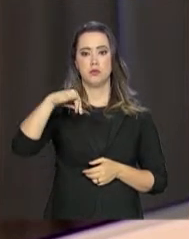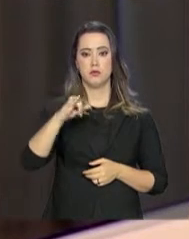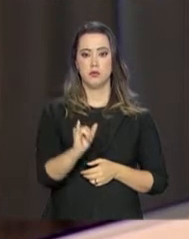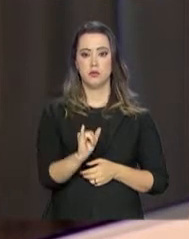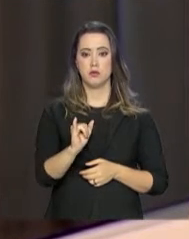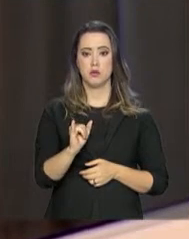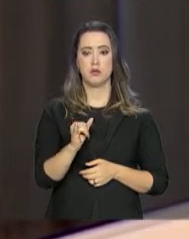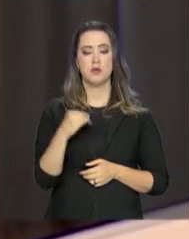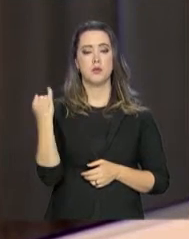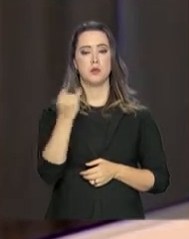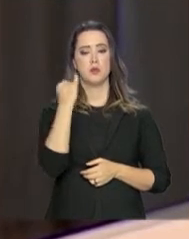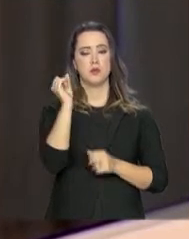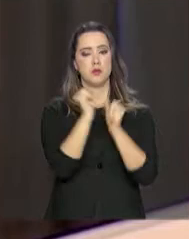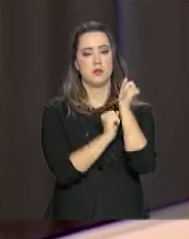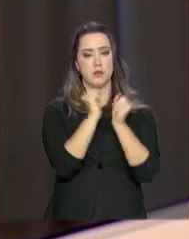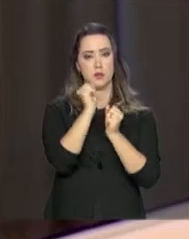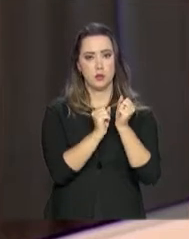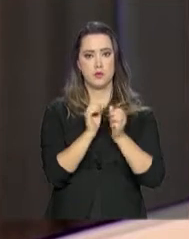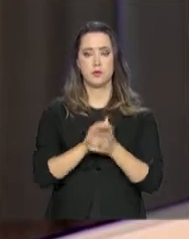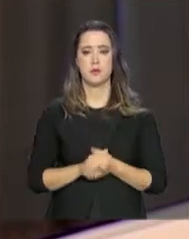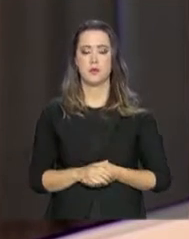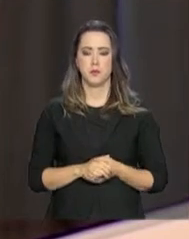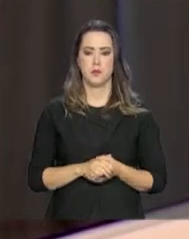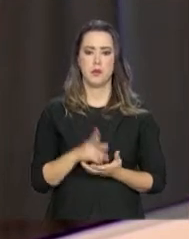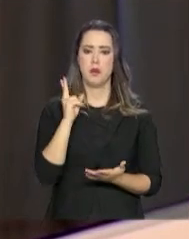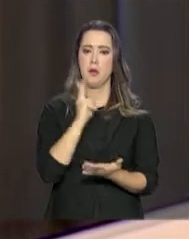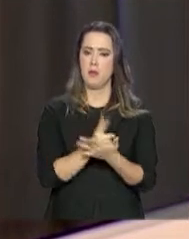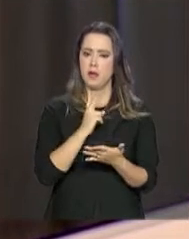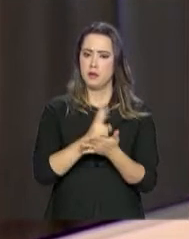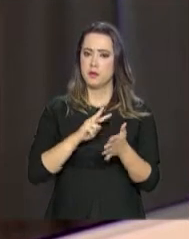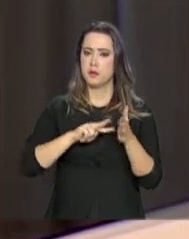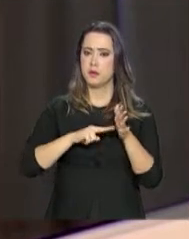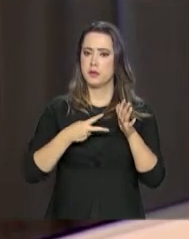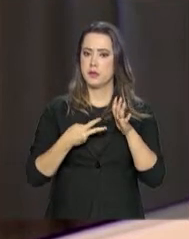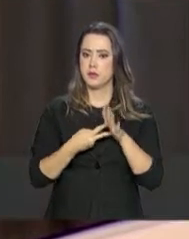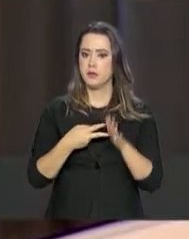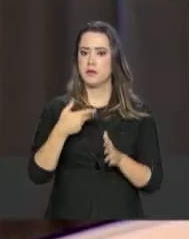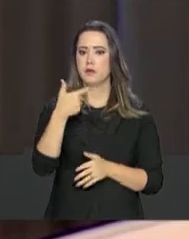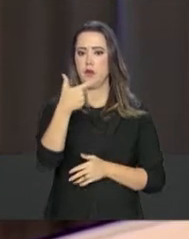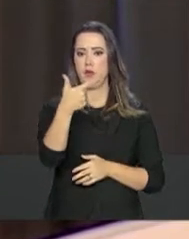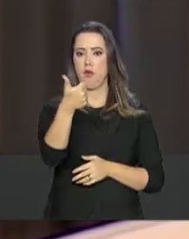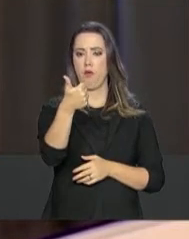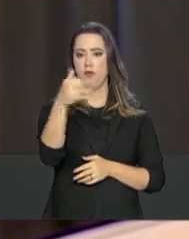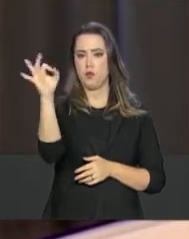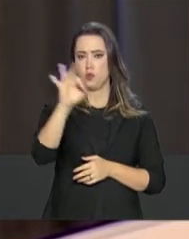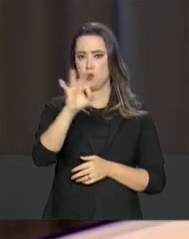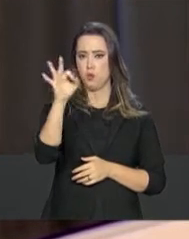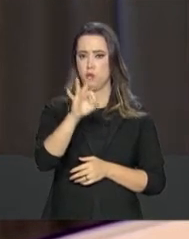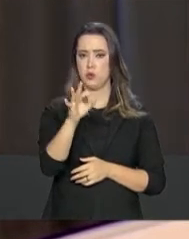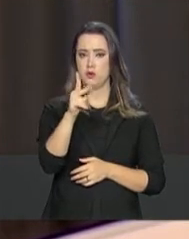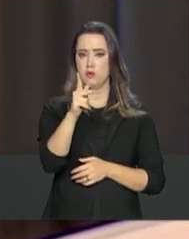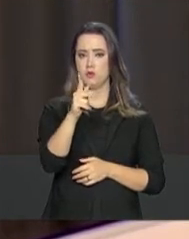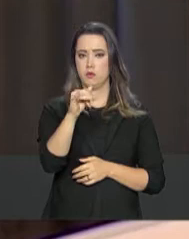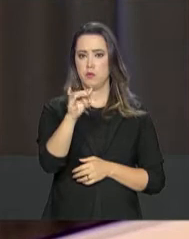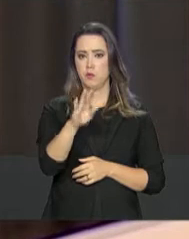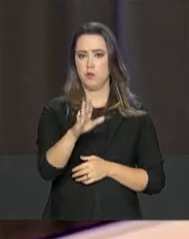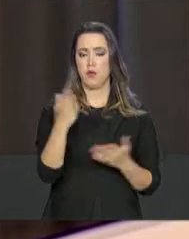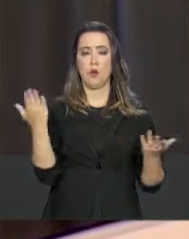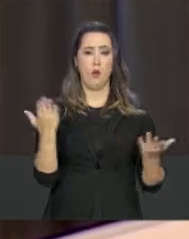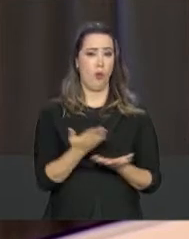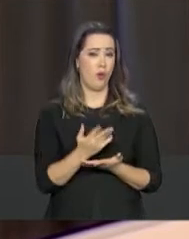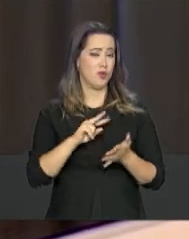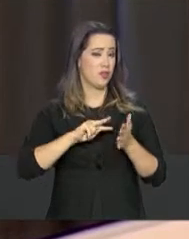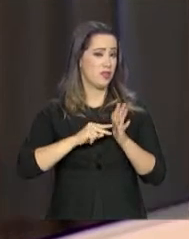a economia brasileira embora represente 20 1% do pib a indústria brasileira responde por